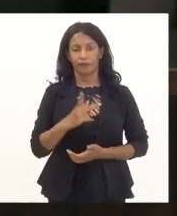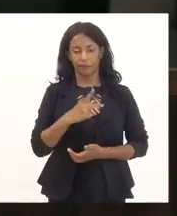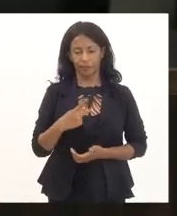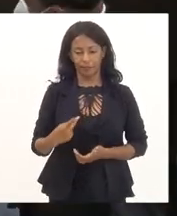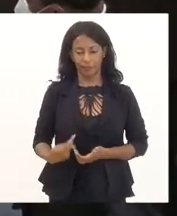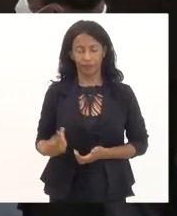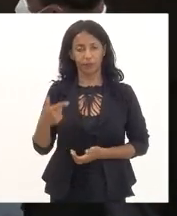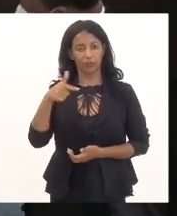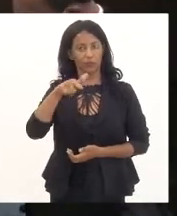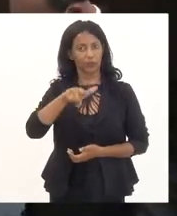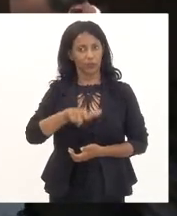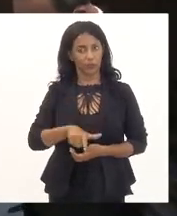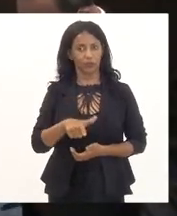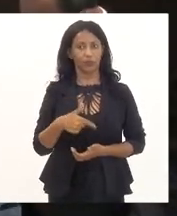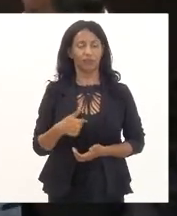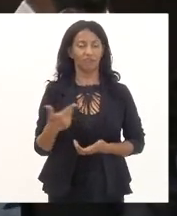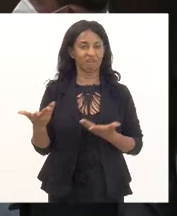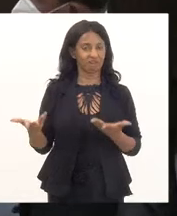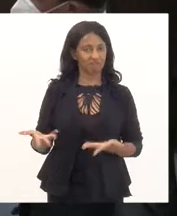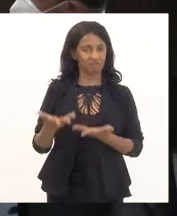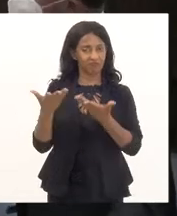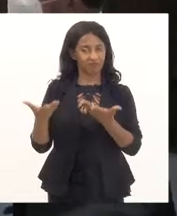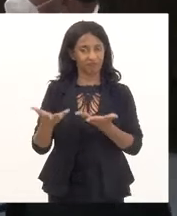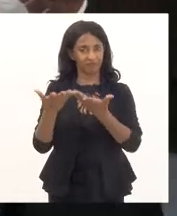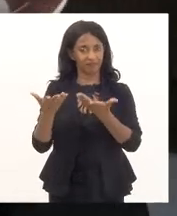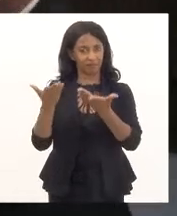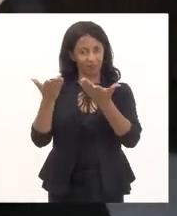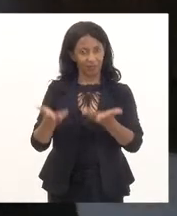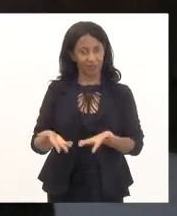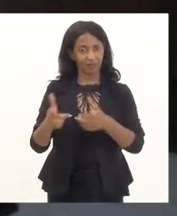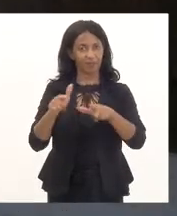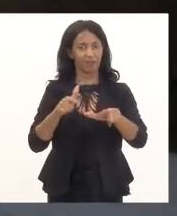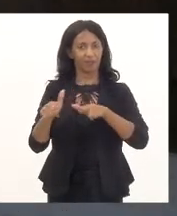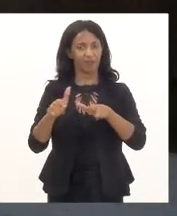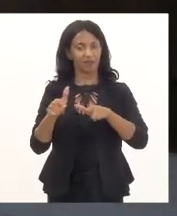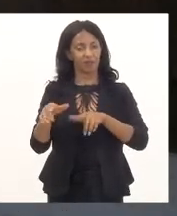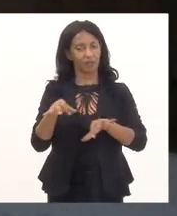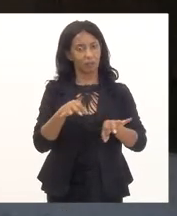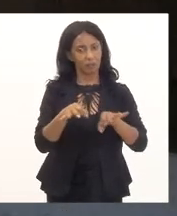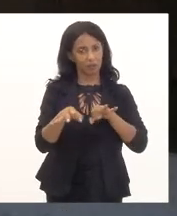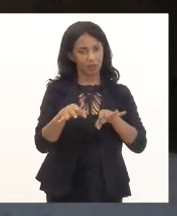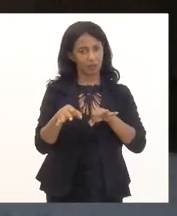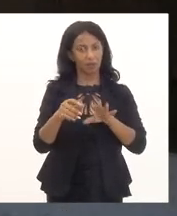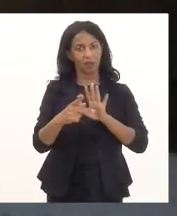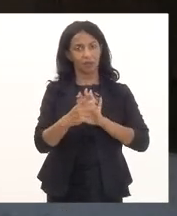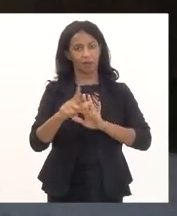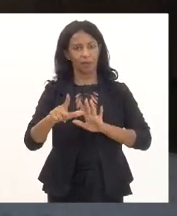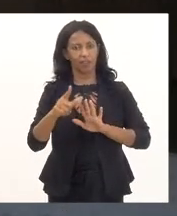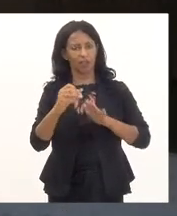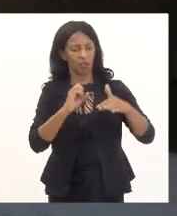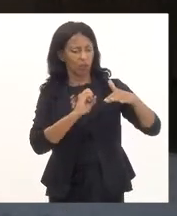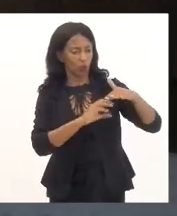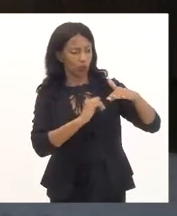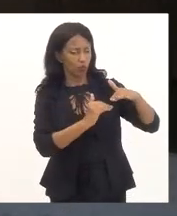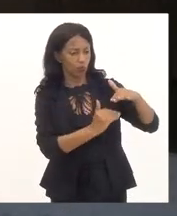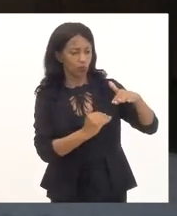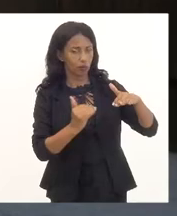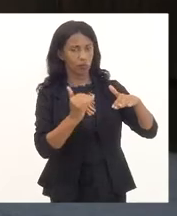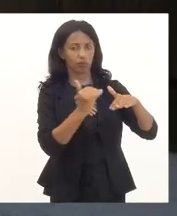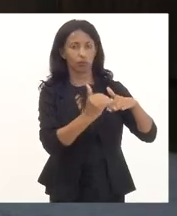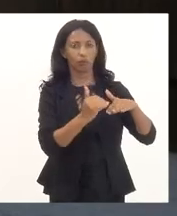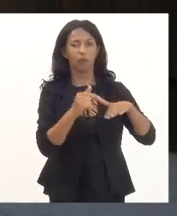Presidente, mais uma vez elogiar a iniciativa de Vossa Excelência nesse projeto, já que o Fundo Soberano